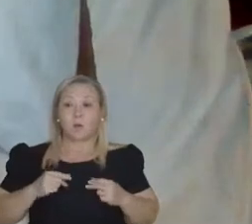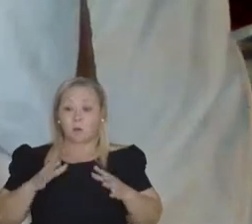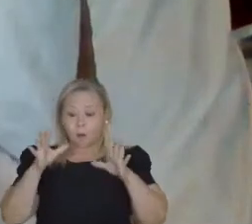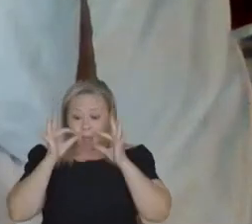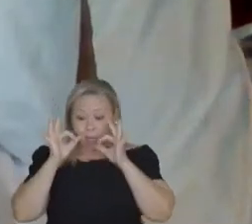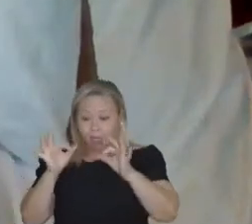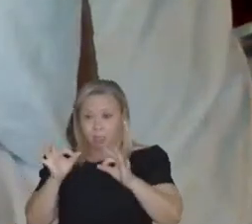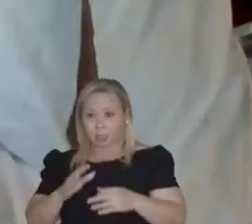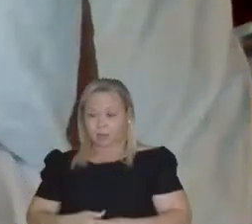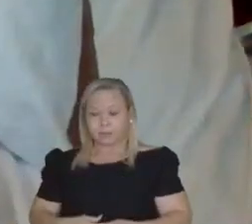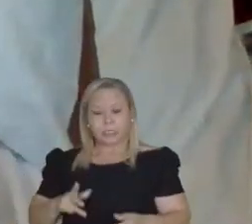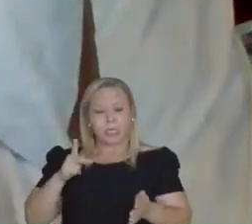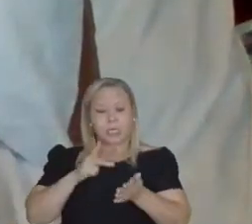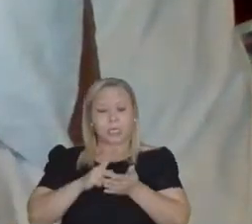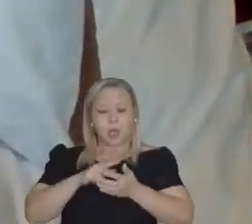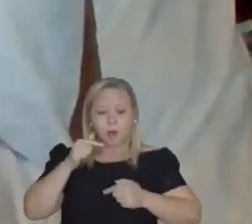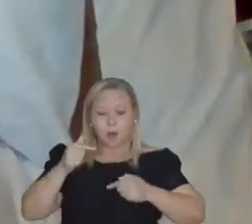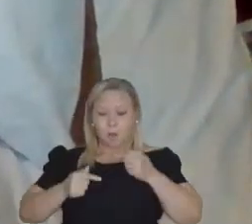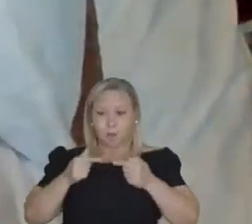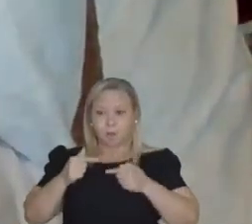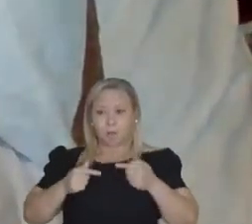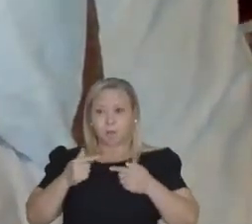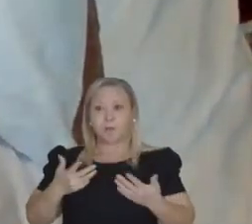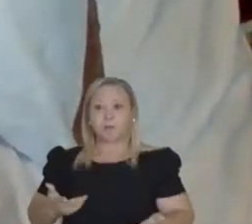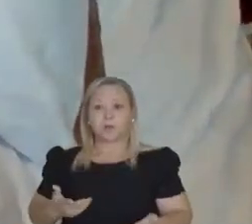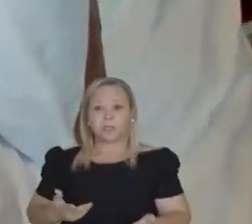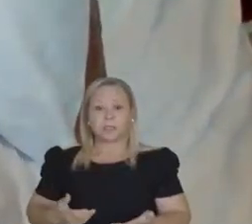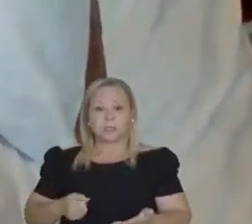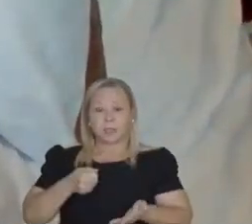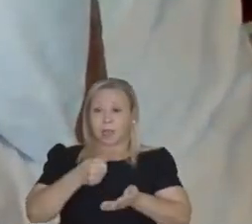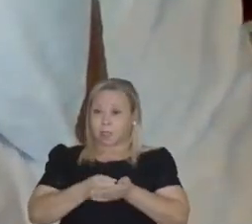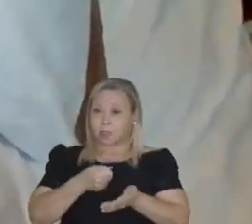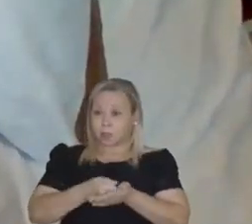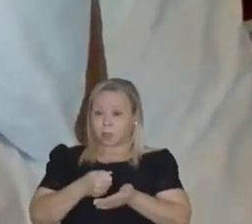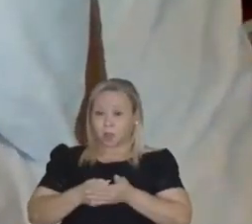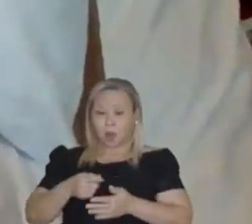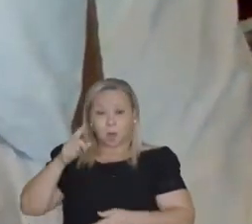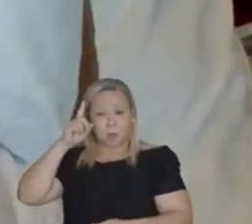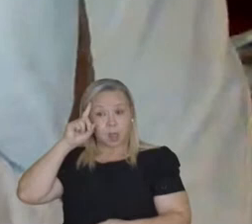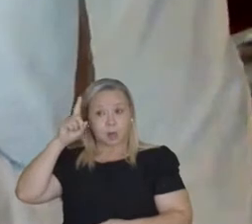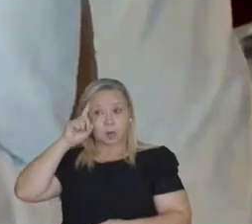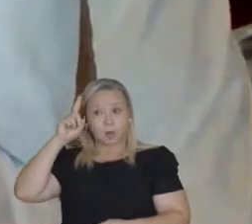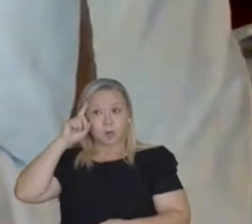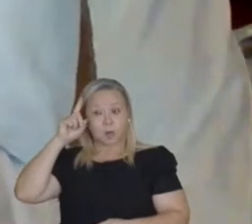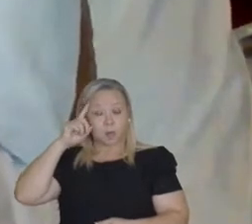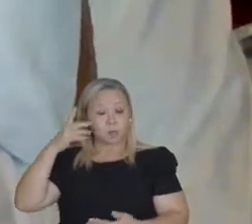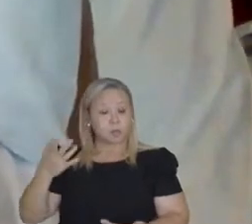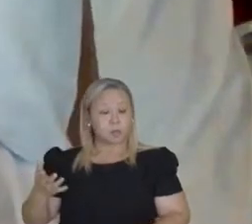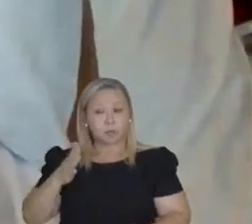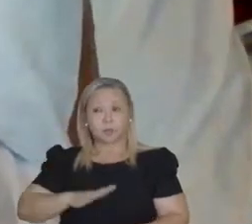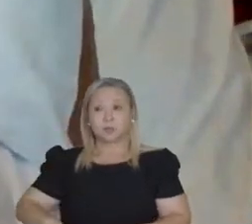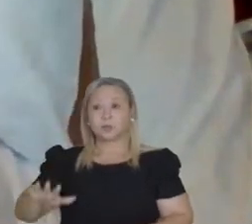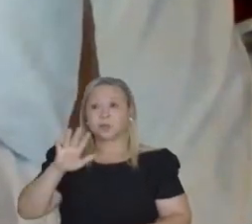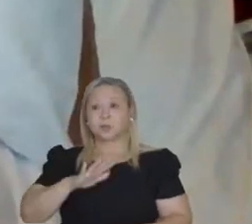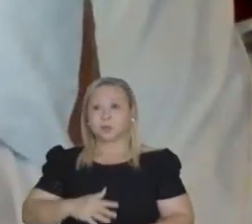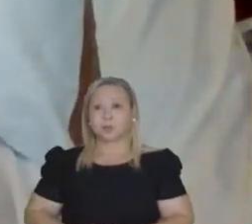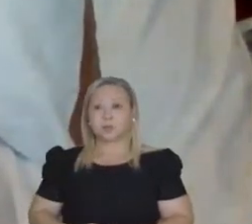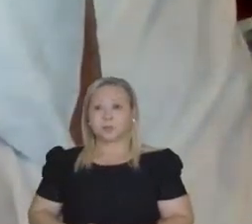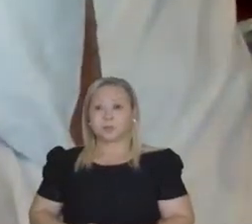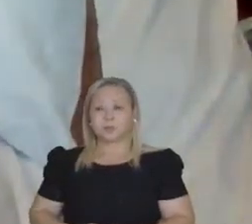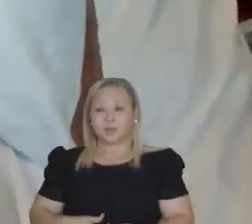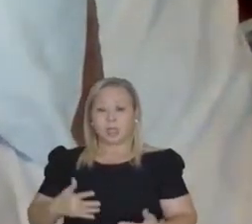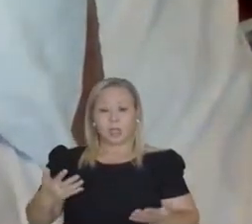na verdade, a política determina o cotidiano de todos nós. E com relação às pessoas